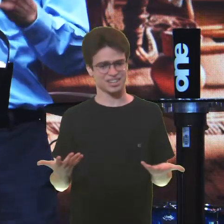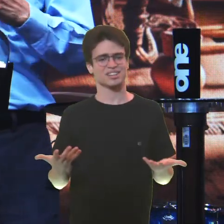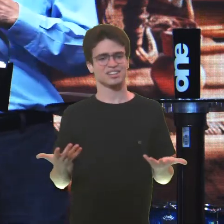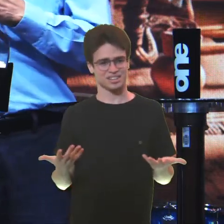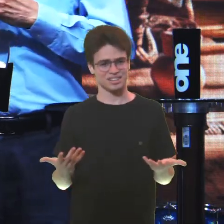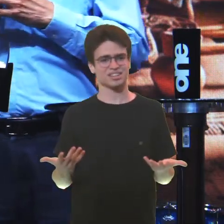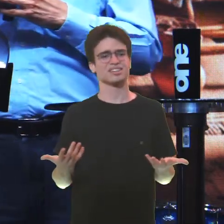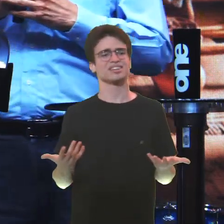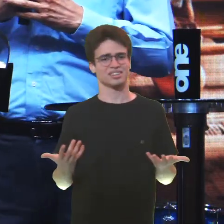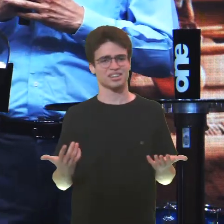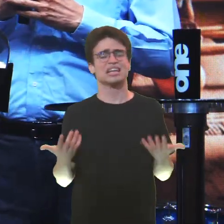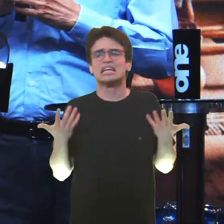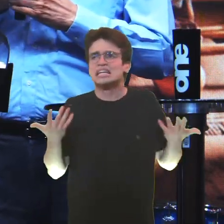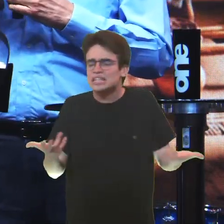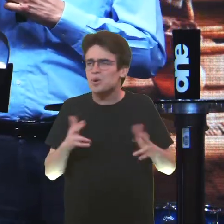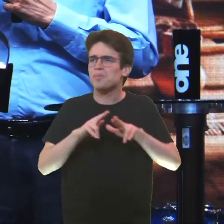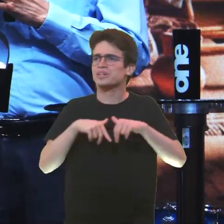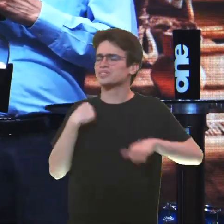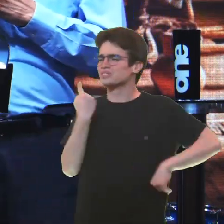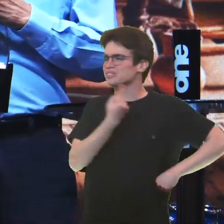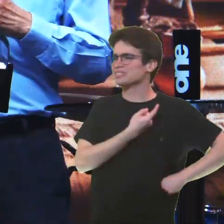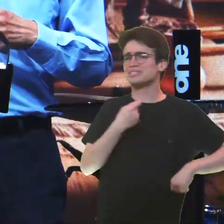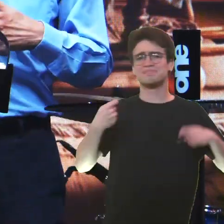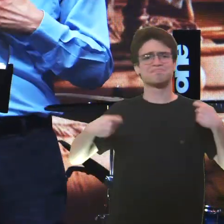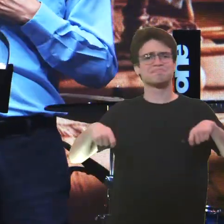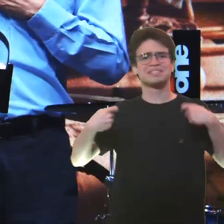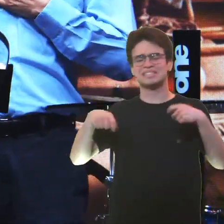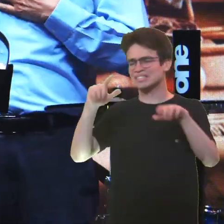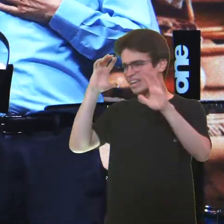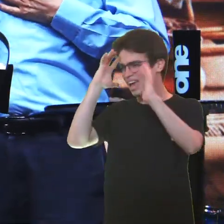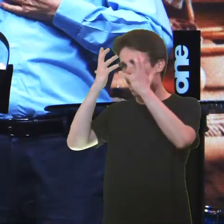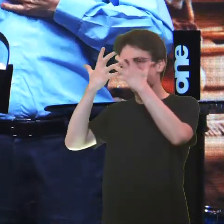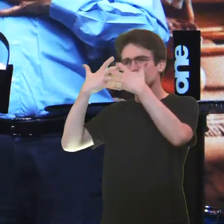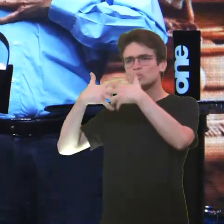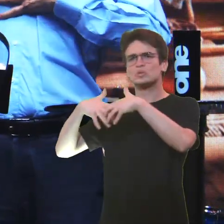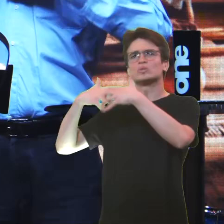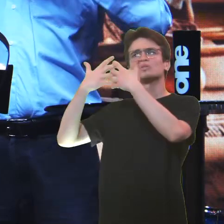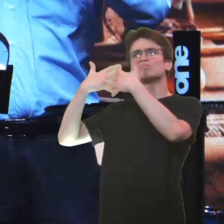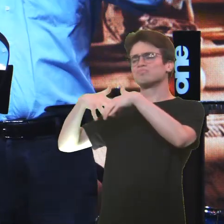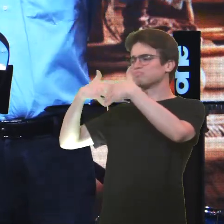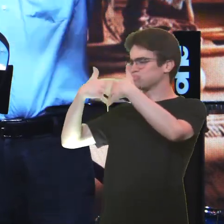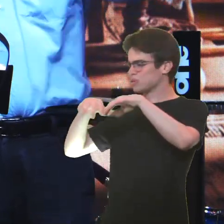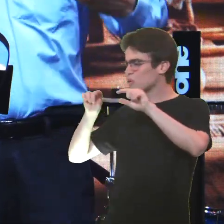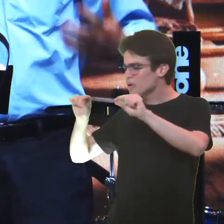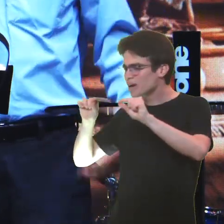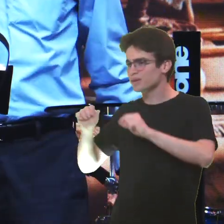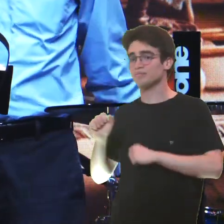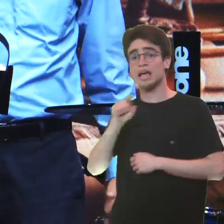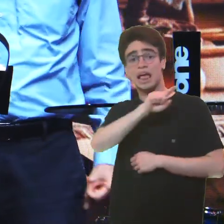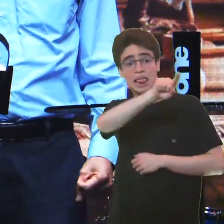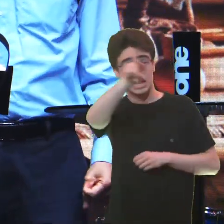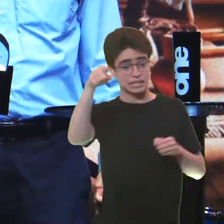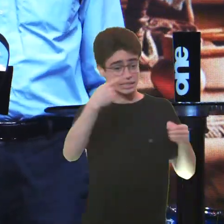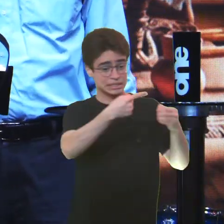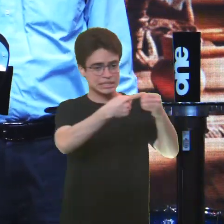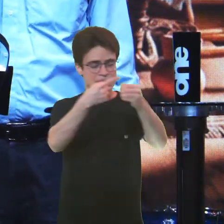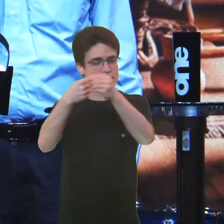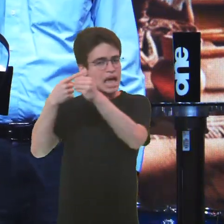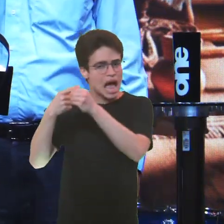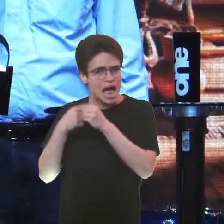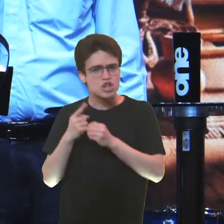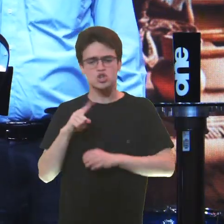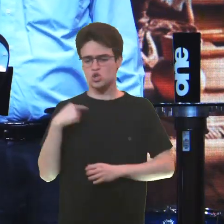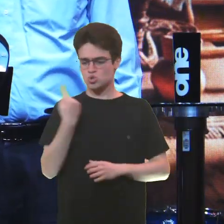a la pregunta Isso deve nos levar à pergunta: de cuál debe ser nuestra actitud frente a las ciudades. de qual deve ser a